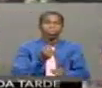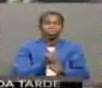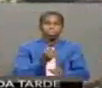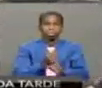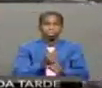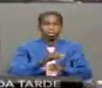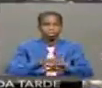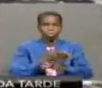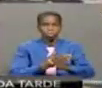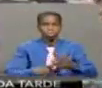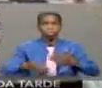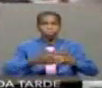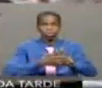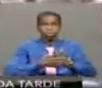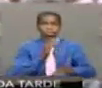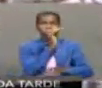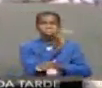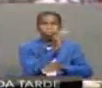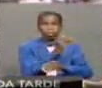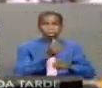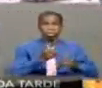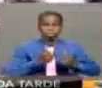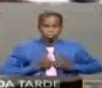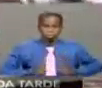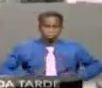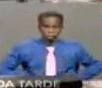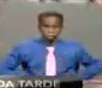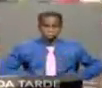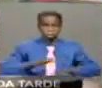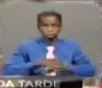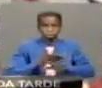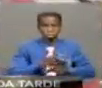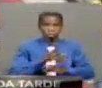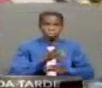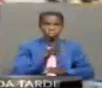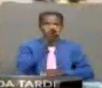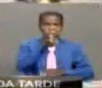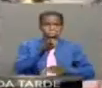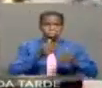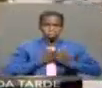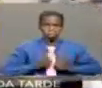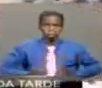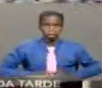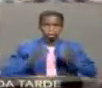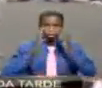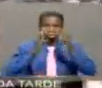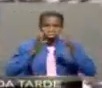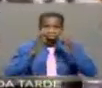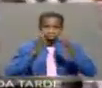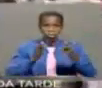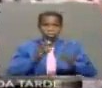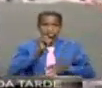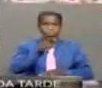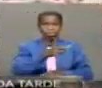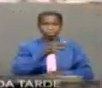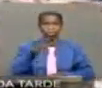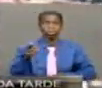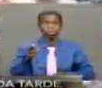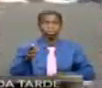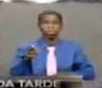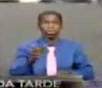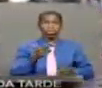regressa a Benguela de forma definitiva e prestar maior atenção a tempo integral àquela diocese, sendo que